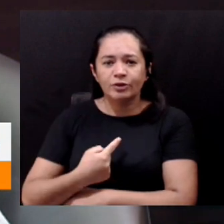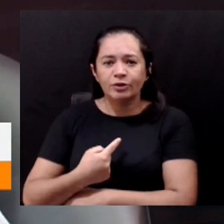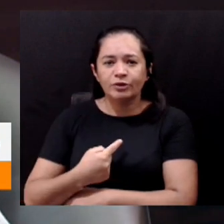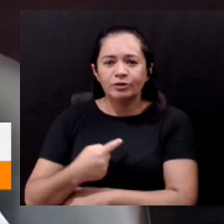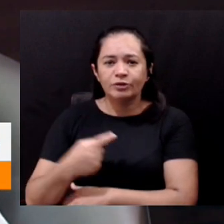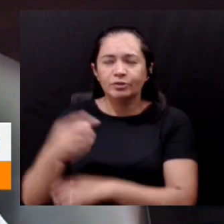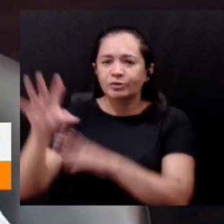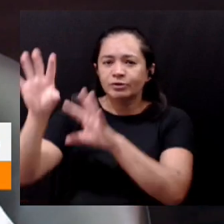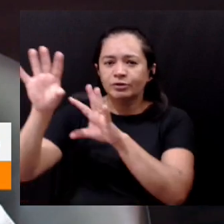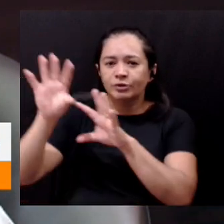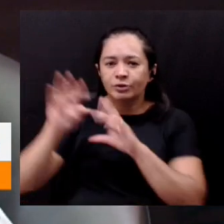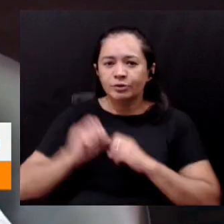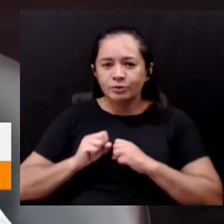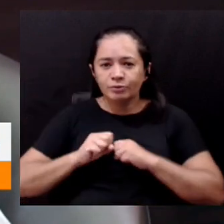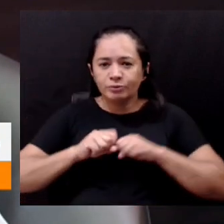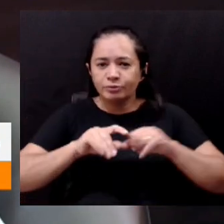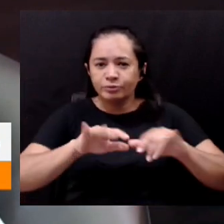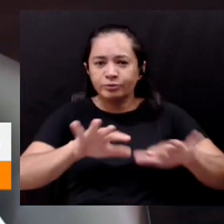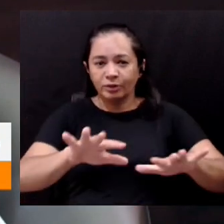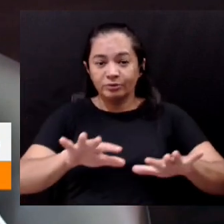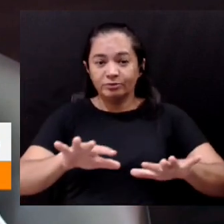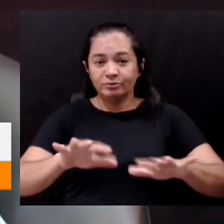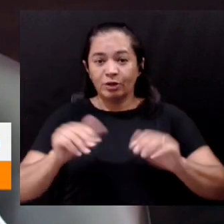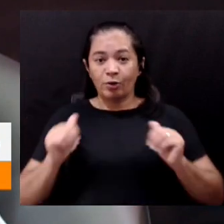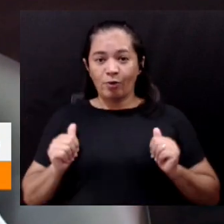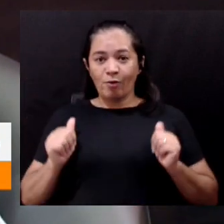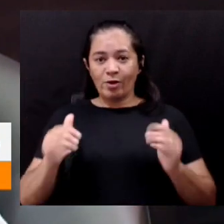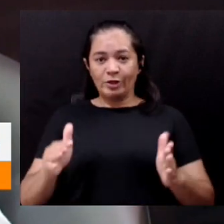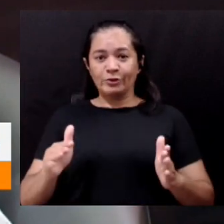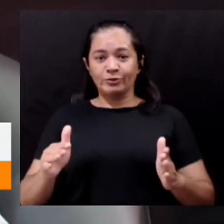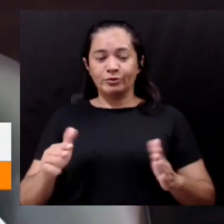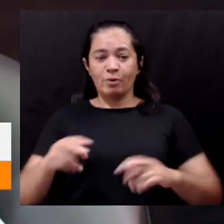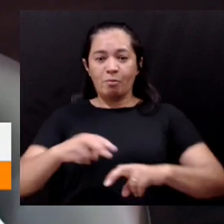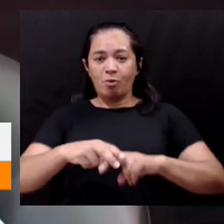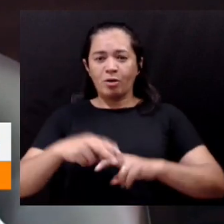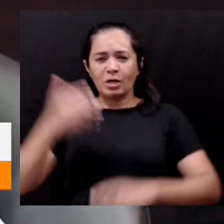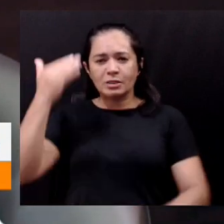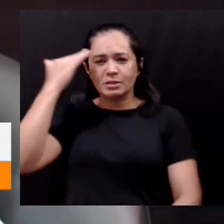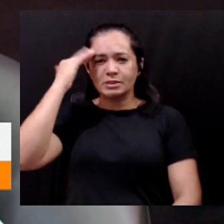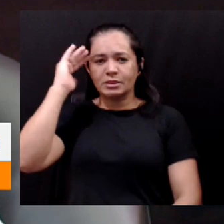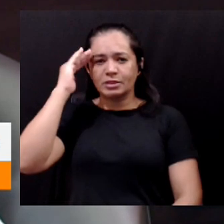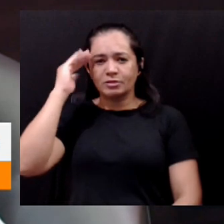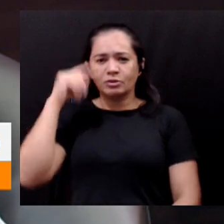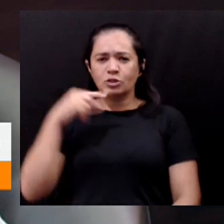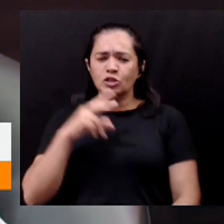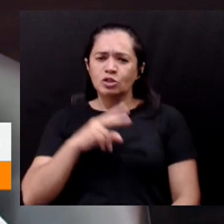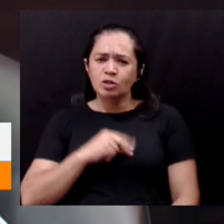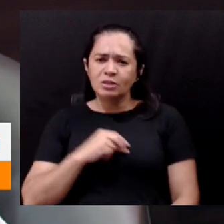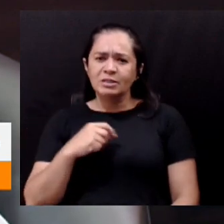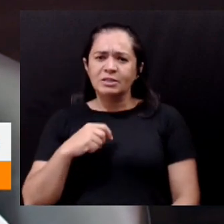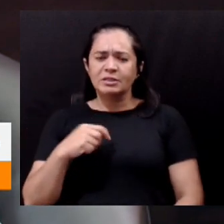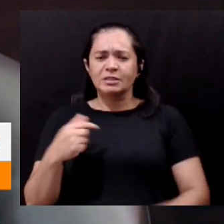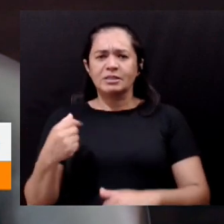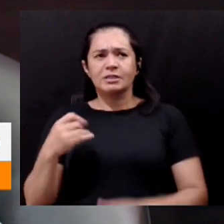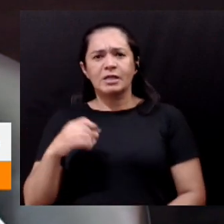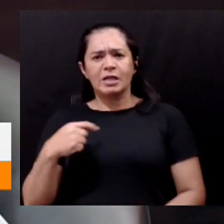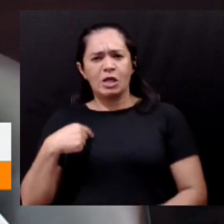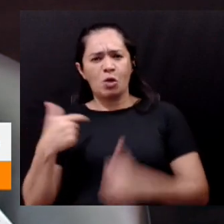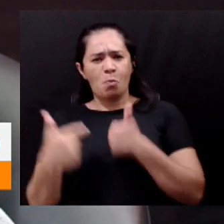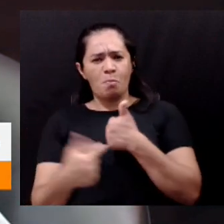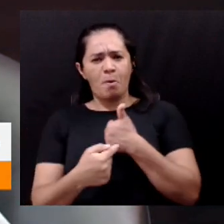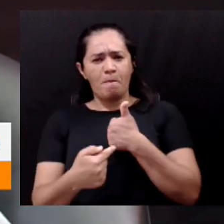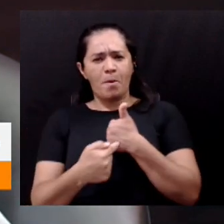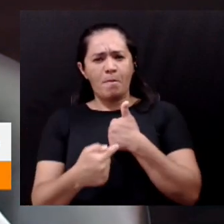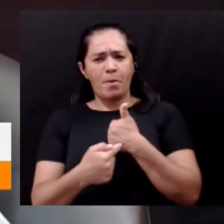né. E com essa interpretação de: "Puxa, será que eu estou recebendo like suficiente? Será que as visualizações